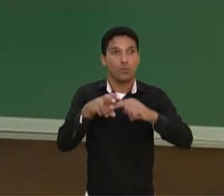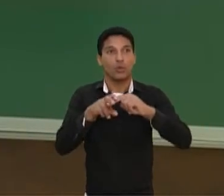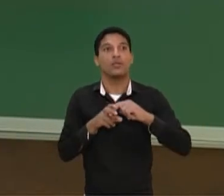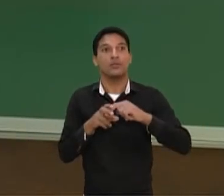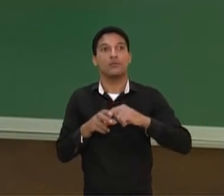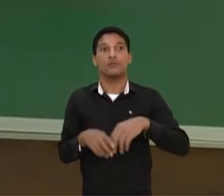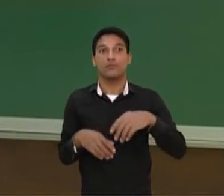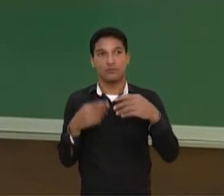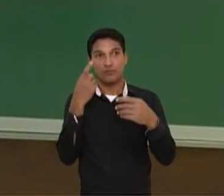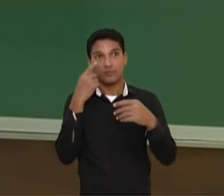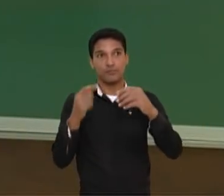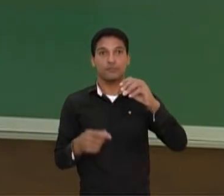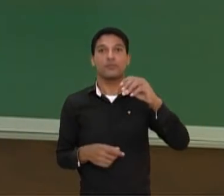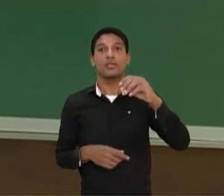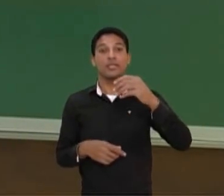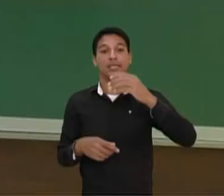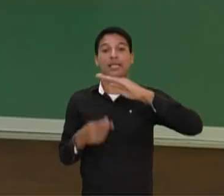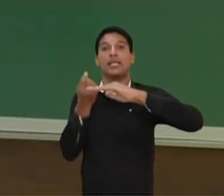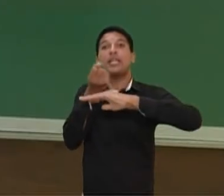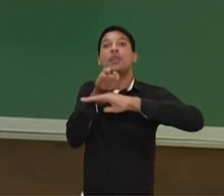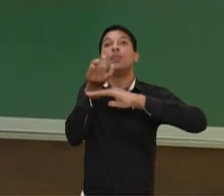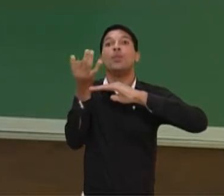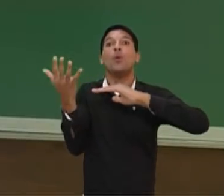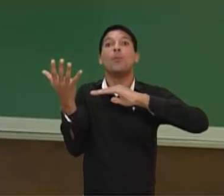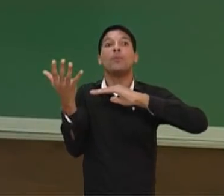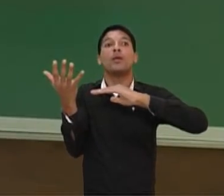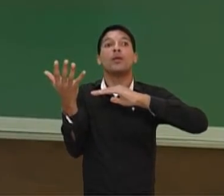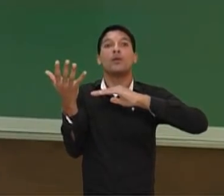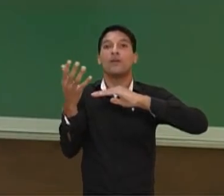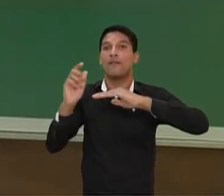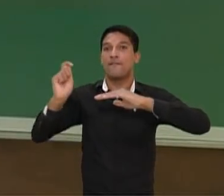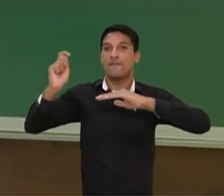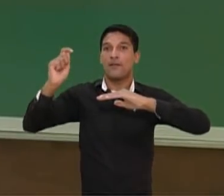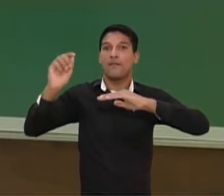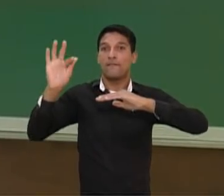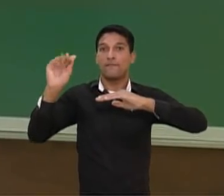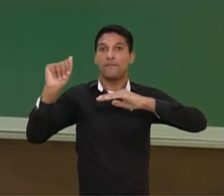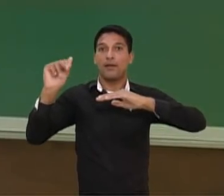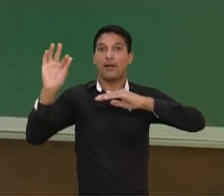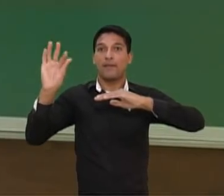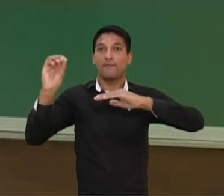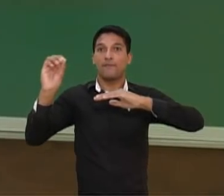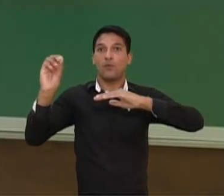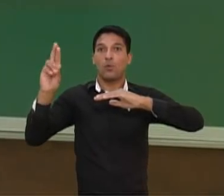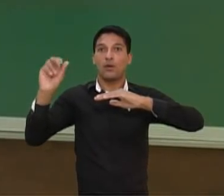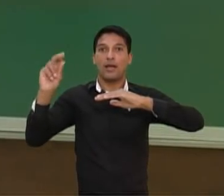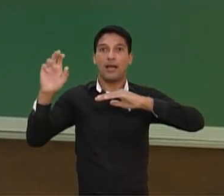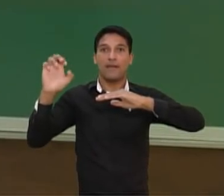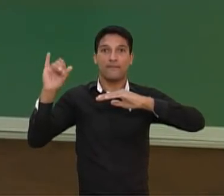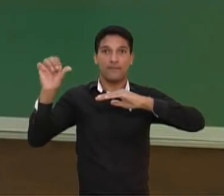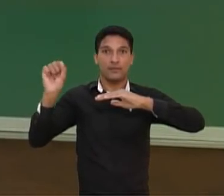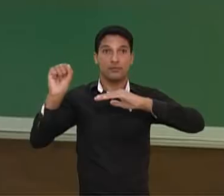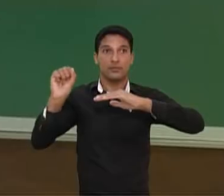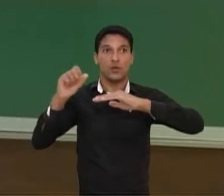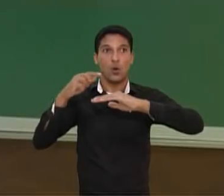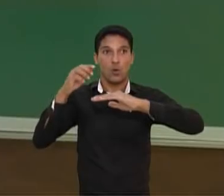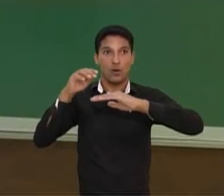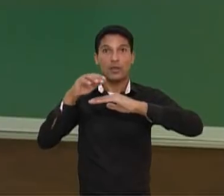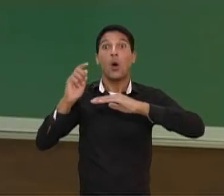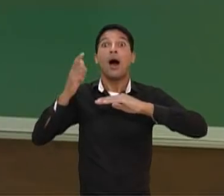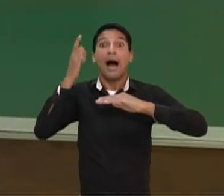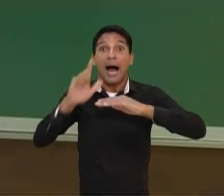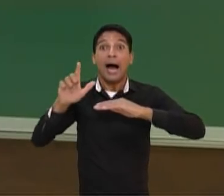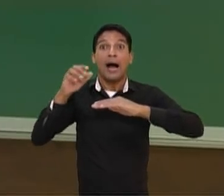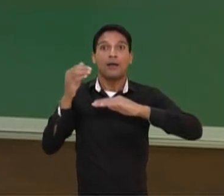razão entre o número de casos favoráveis e o número de casos possíveis, tá? A gente vai fazer uma razão aqui, uma